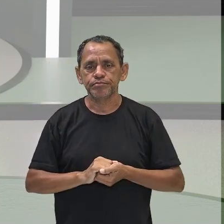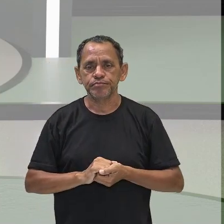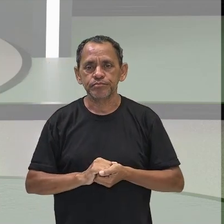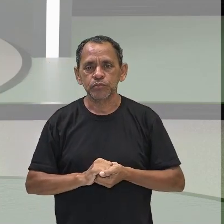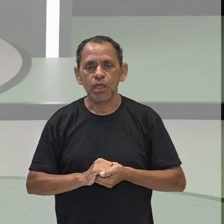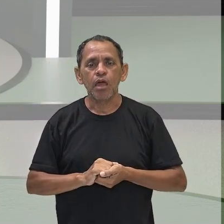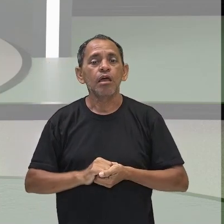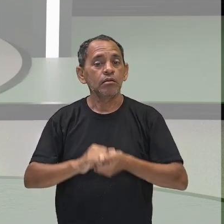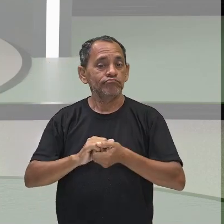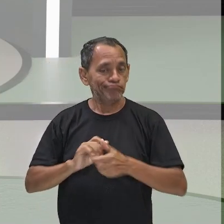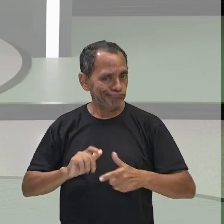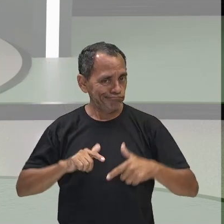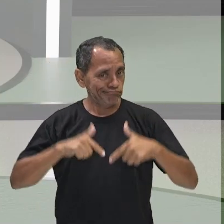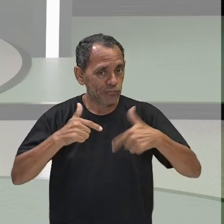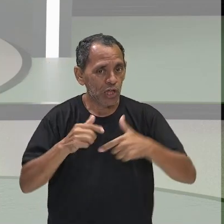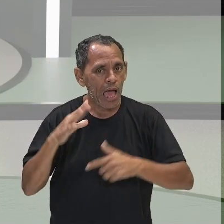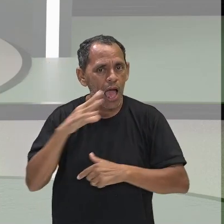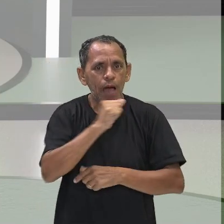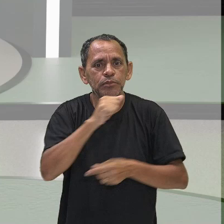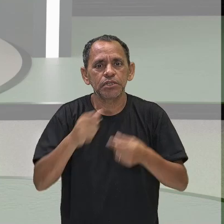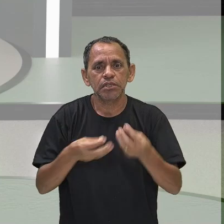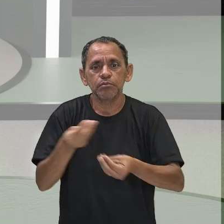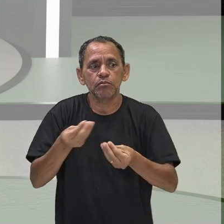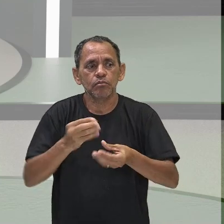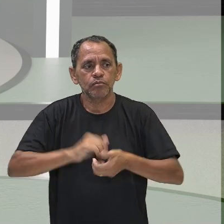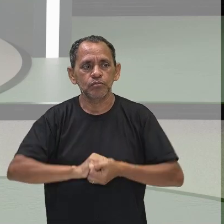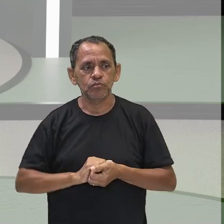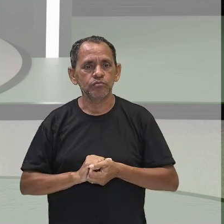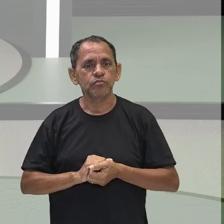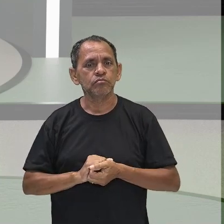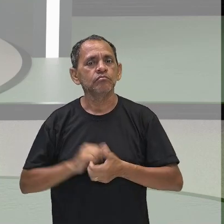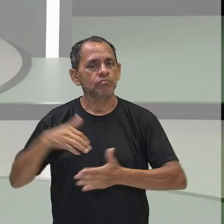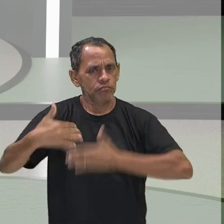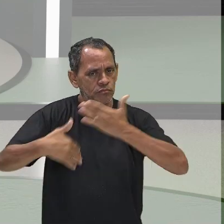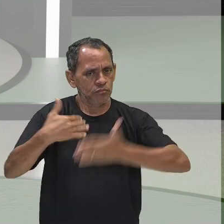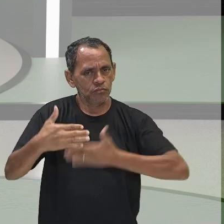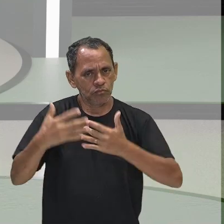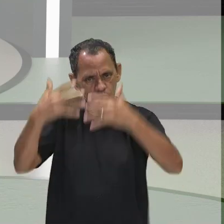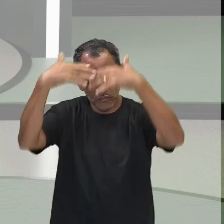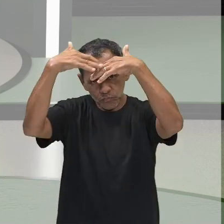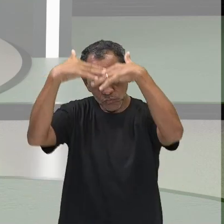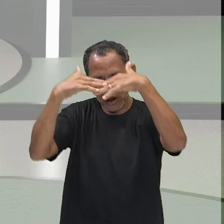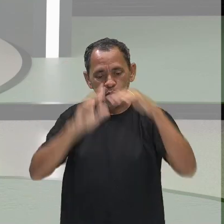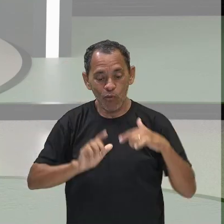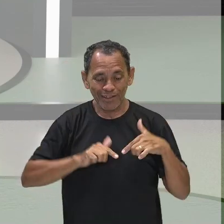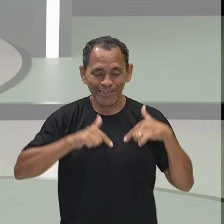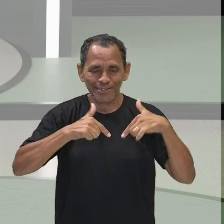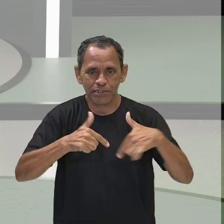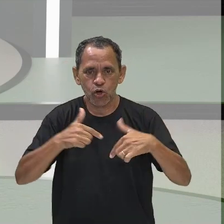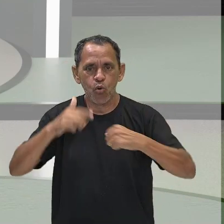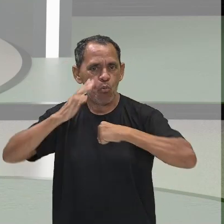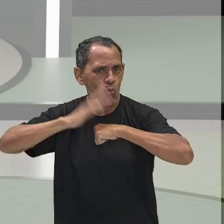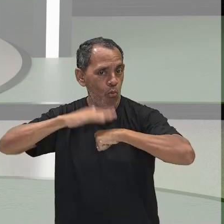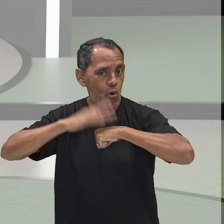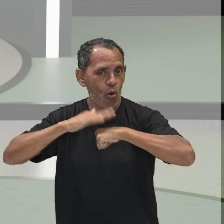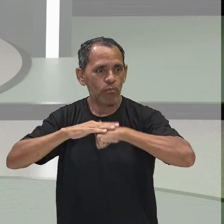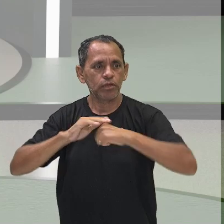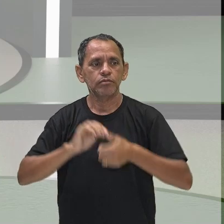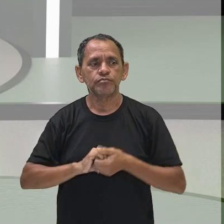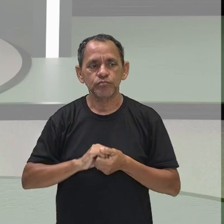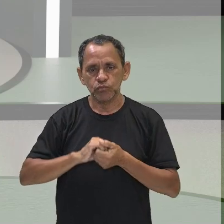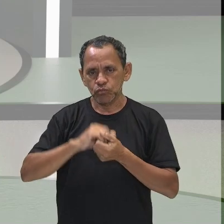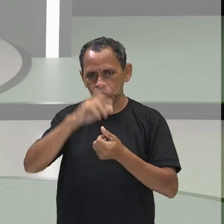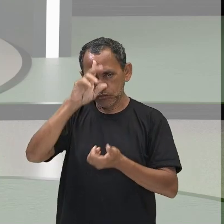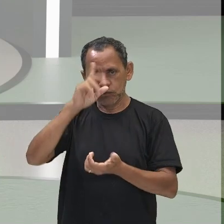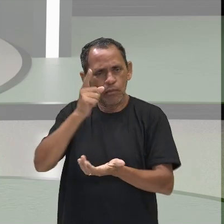respostas rápidas e não processadas pelo cérebro, vão agir independentemente da nossa vontade, tá? Então, eles já